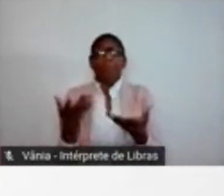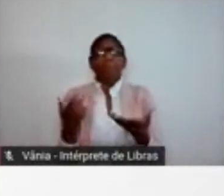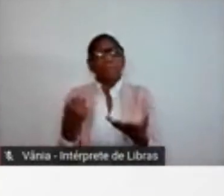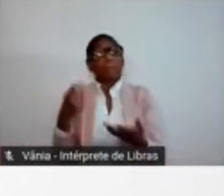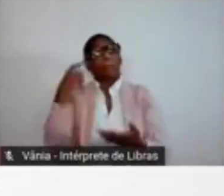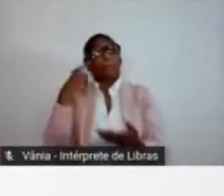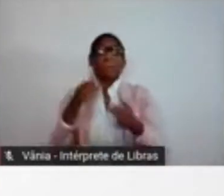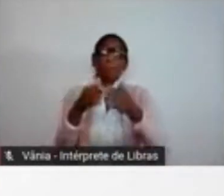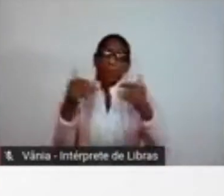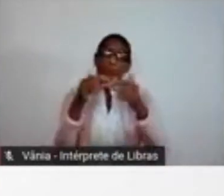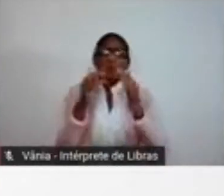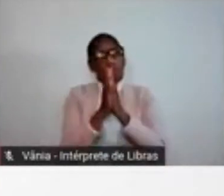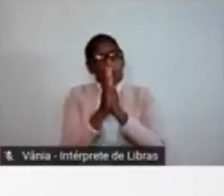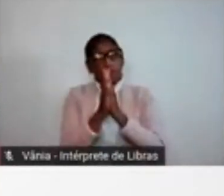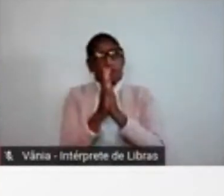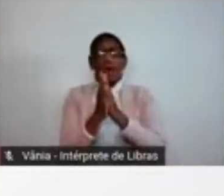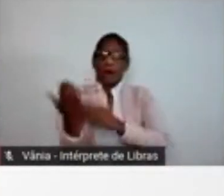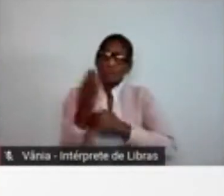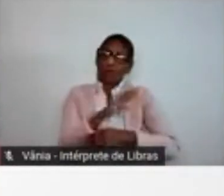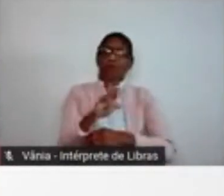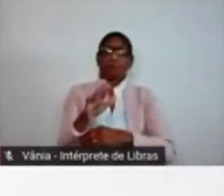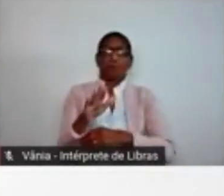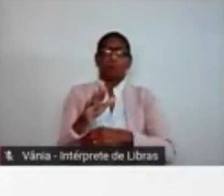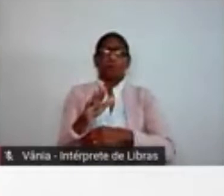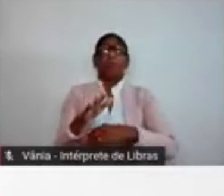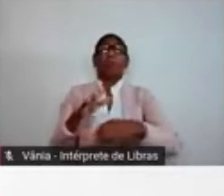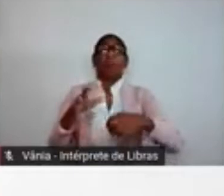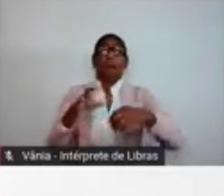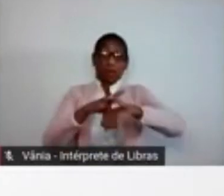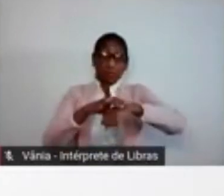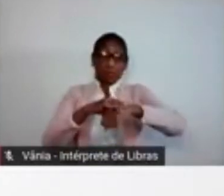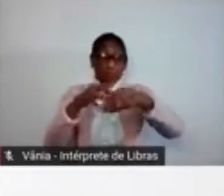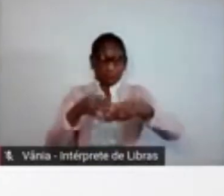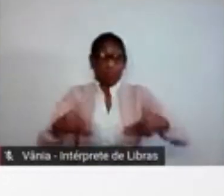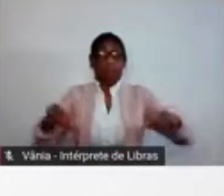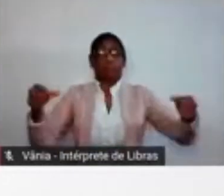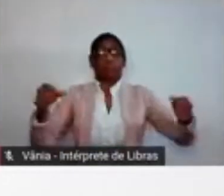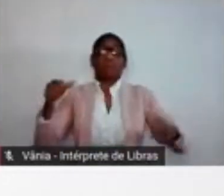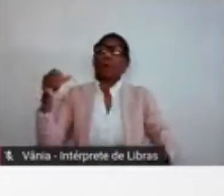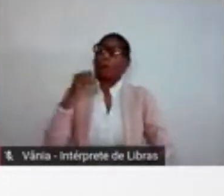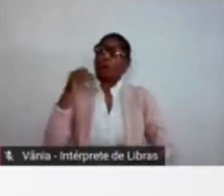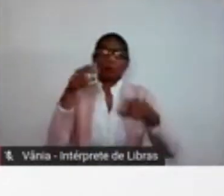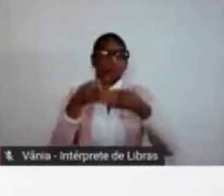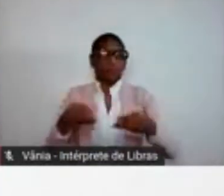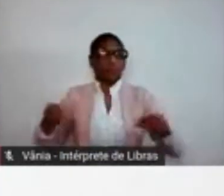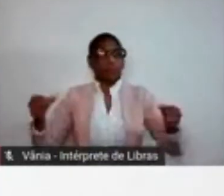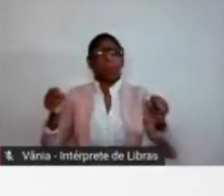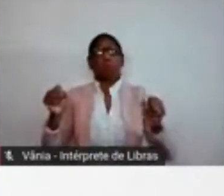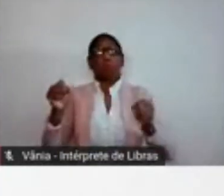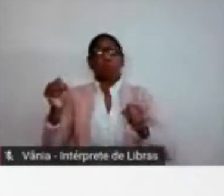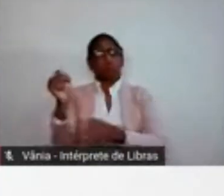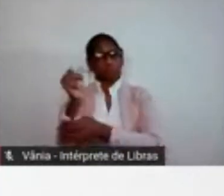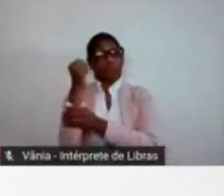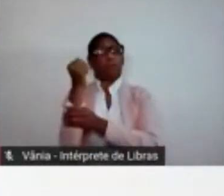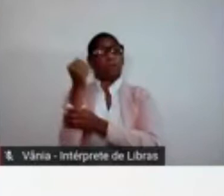renovar o pedido a todos que colaborem para que essa doença se dissemine com menor velocidade e a gente possa garantir o atendimento a